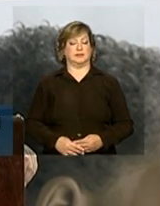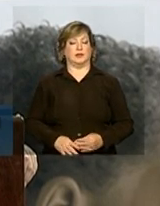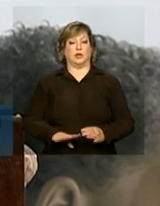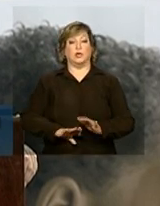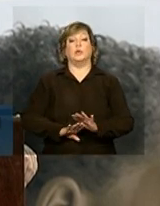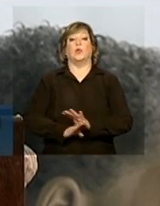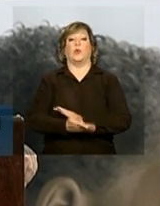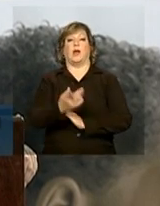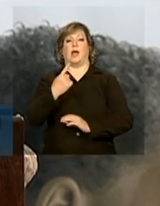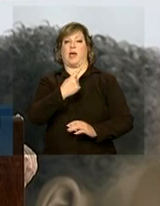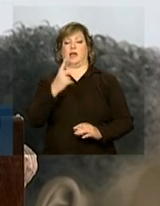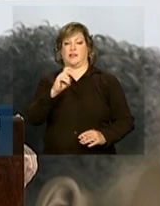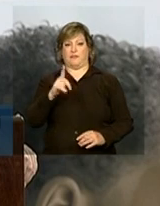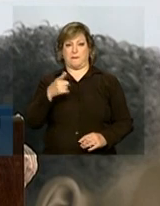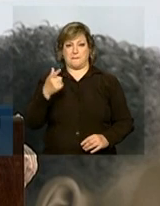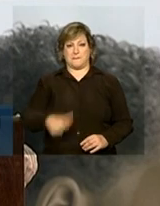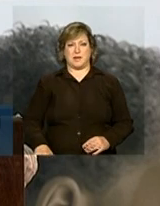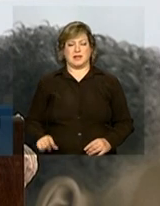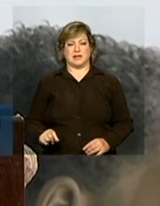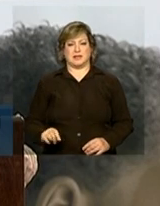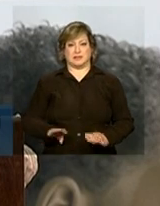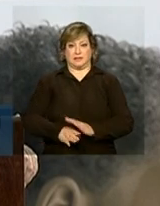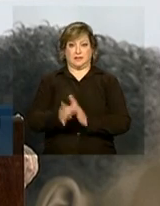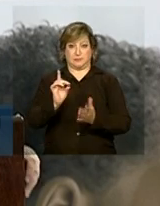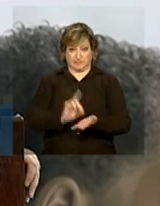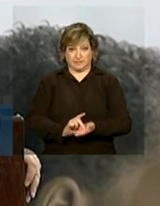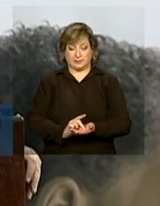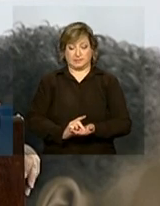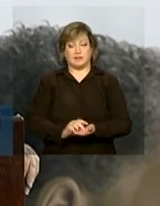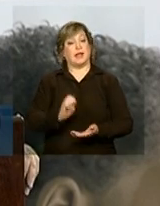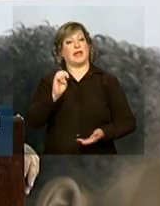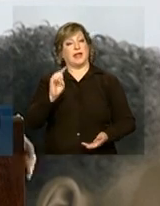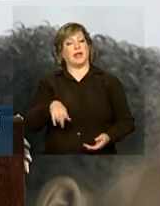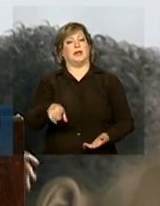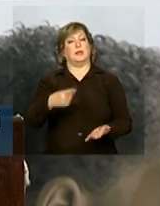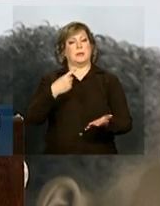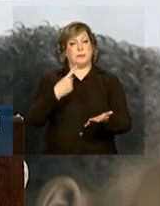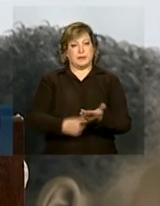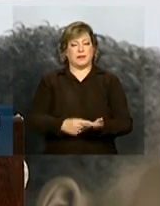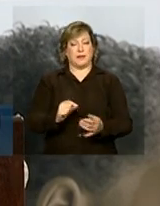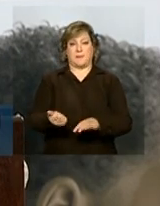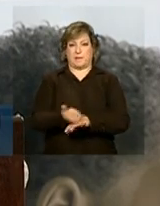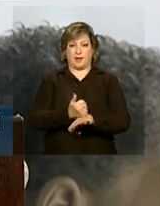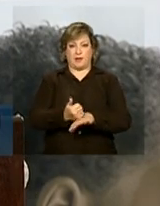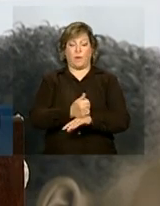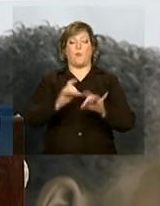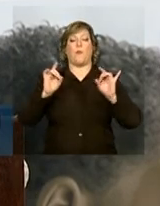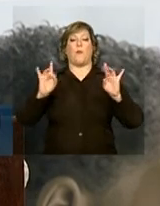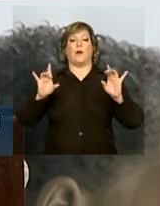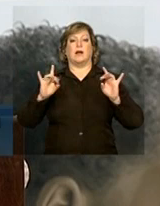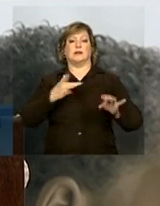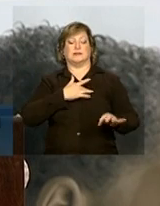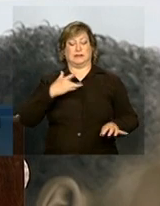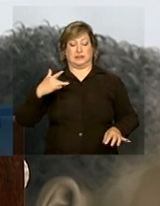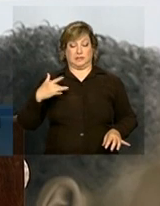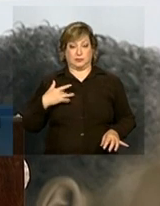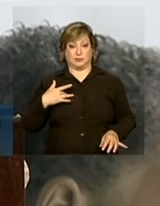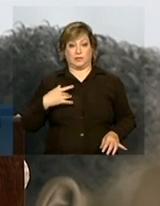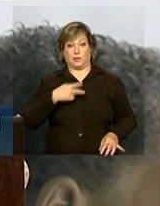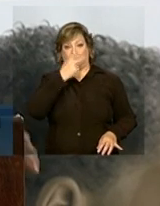tornando cada vez mais realidade, é o pacto pela melhoria da qualidade da saúde